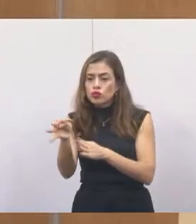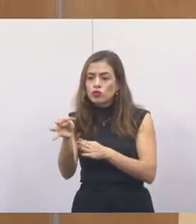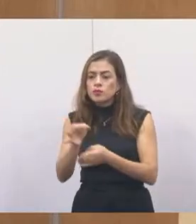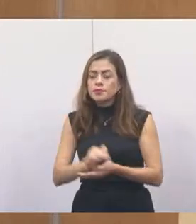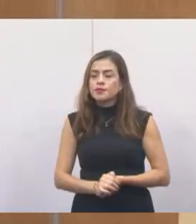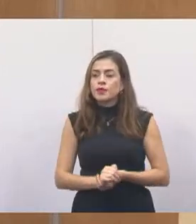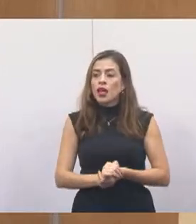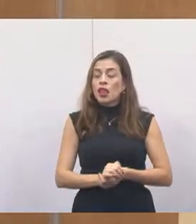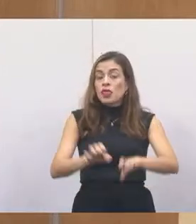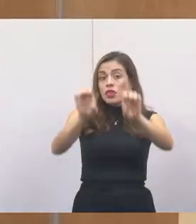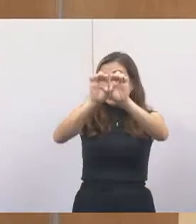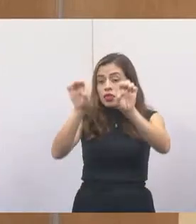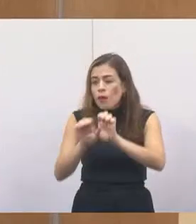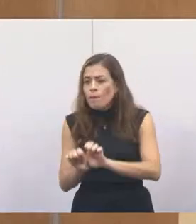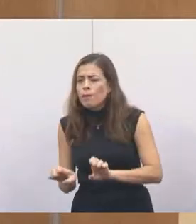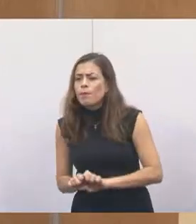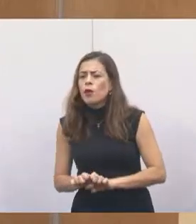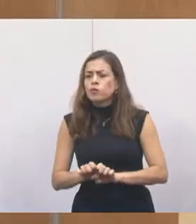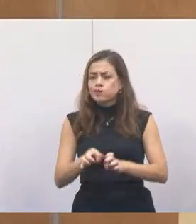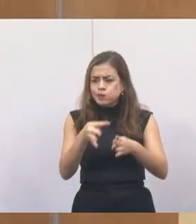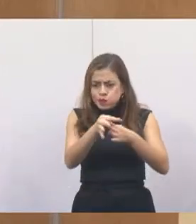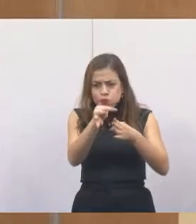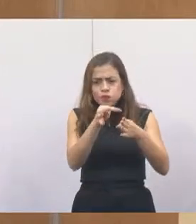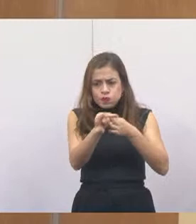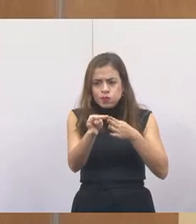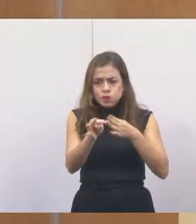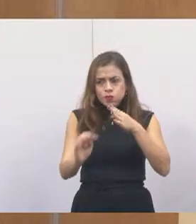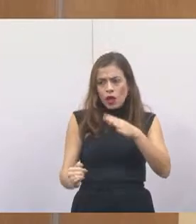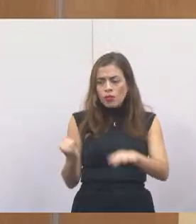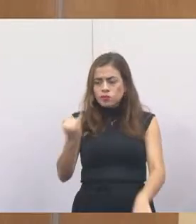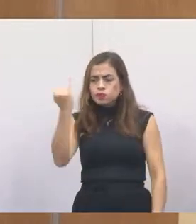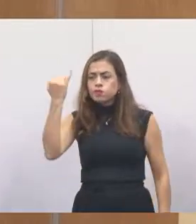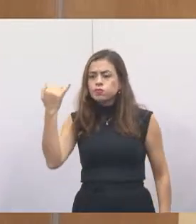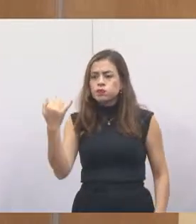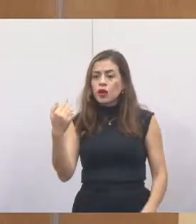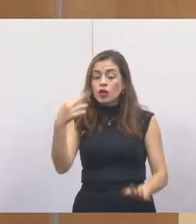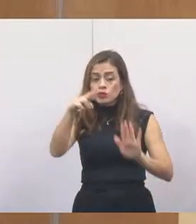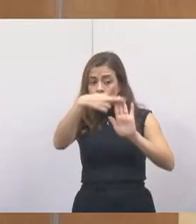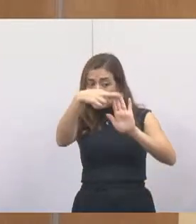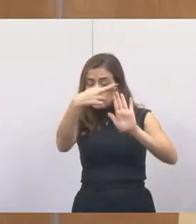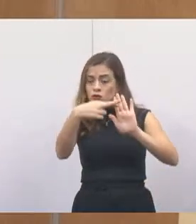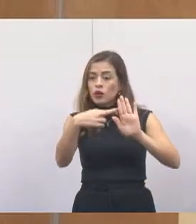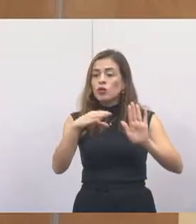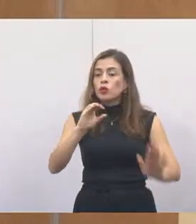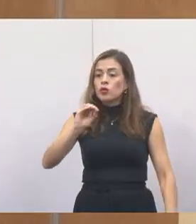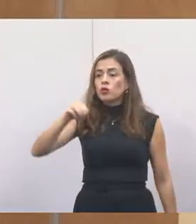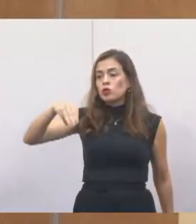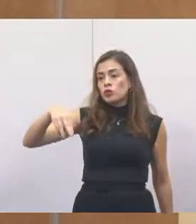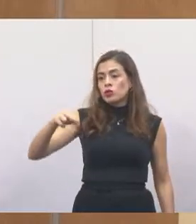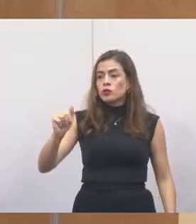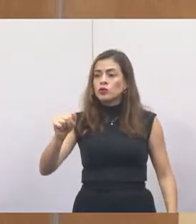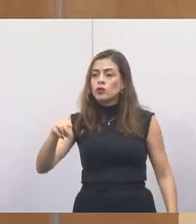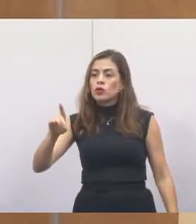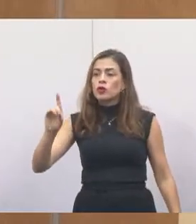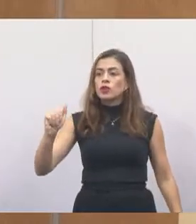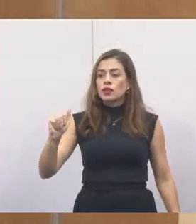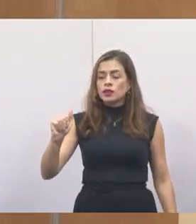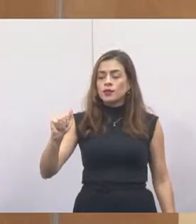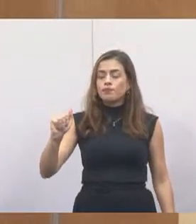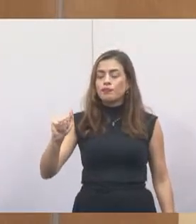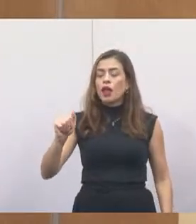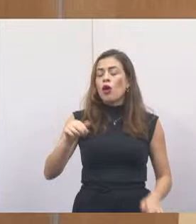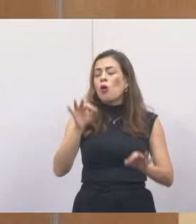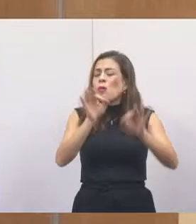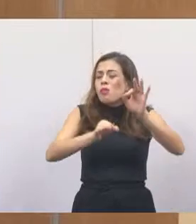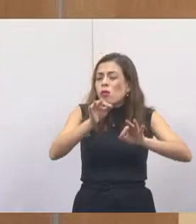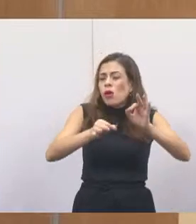estrutura do Conselho, ressalta-se que a resolução do CONANDA determina que o processo de escolha dos membros do Conselho